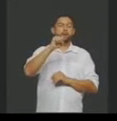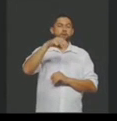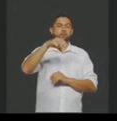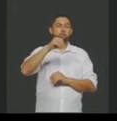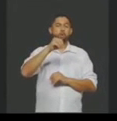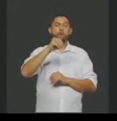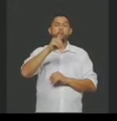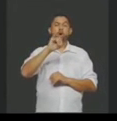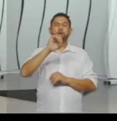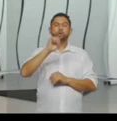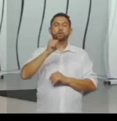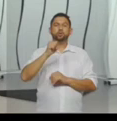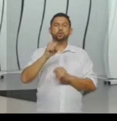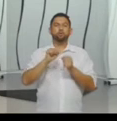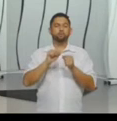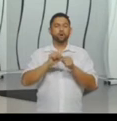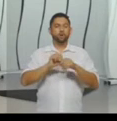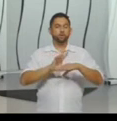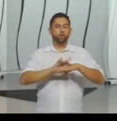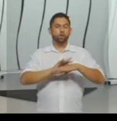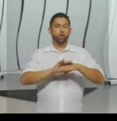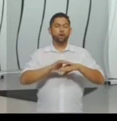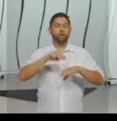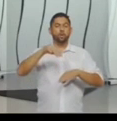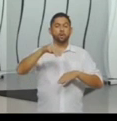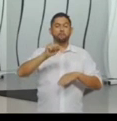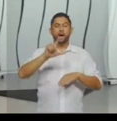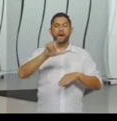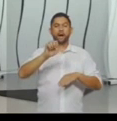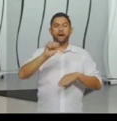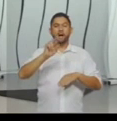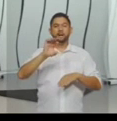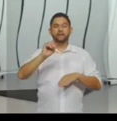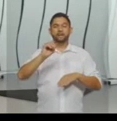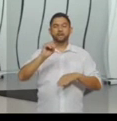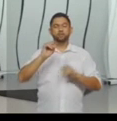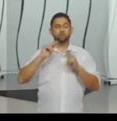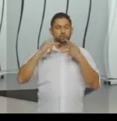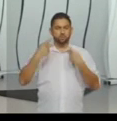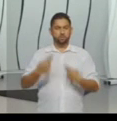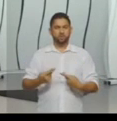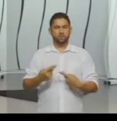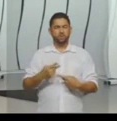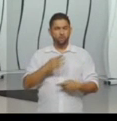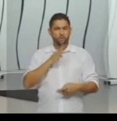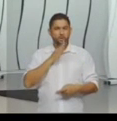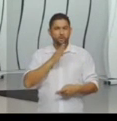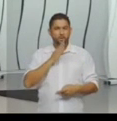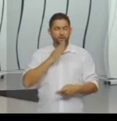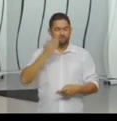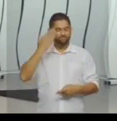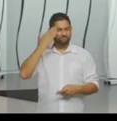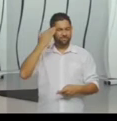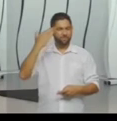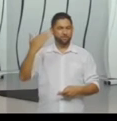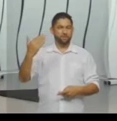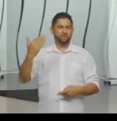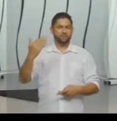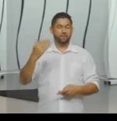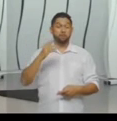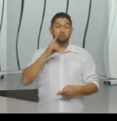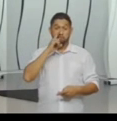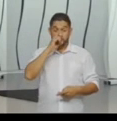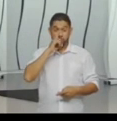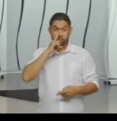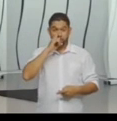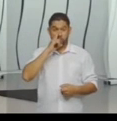plasmódium que causa malária nos seres humanos, uma doença super conhecida e extremamente